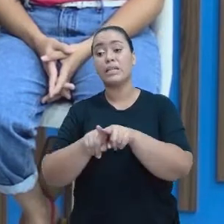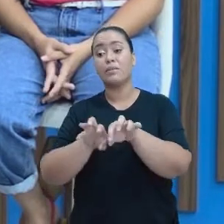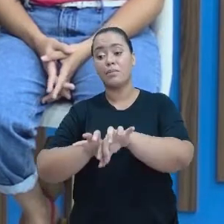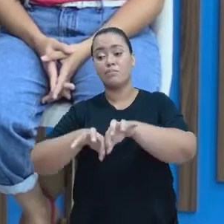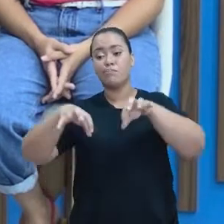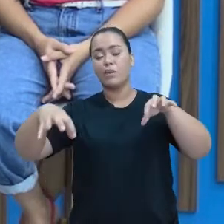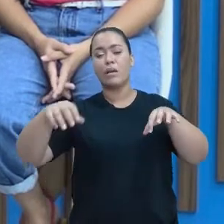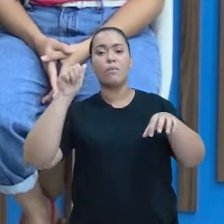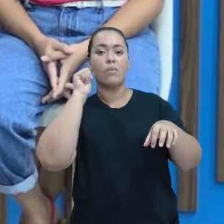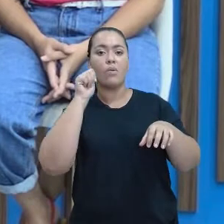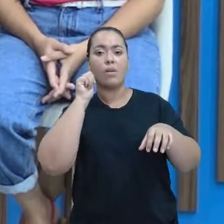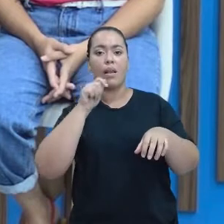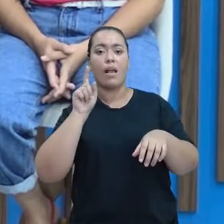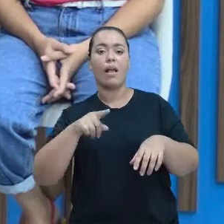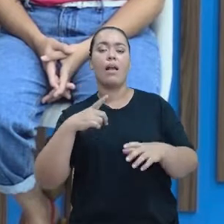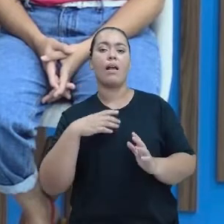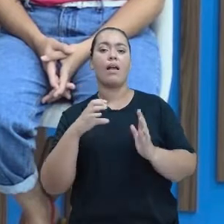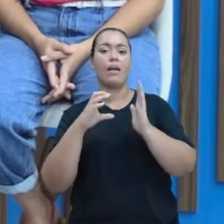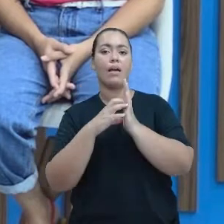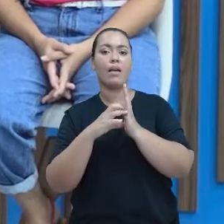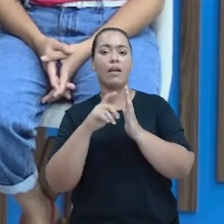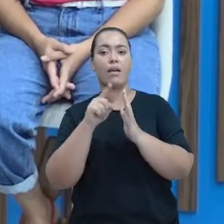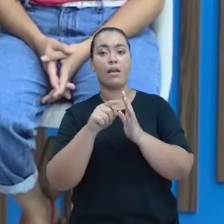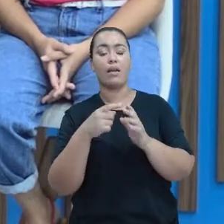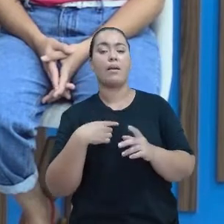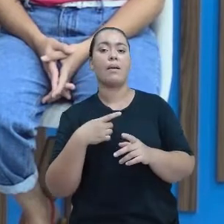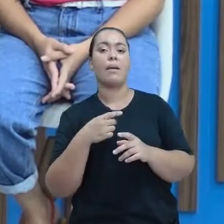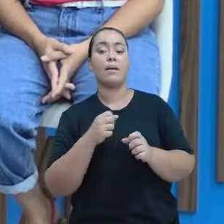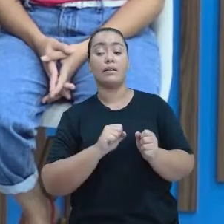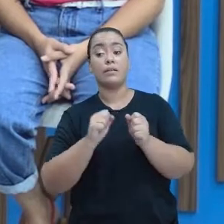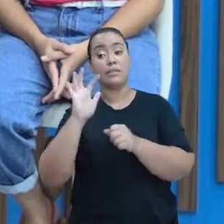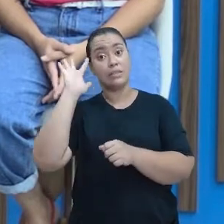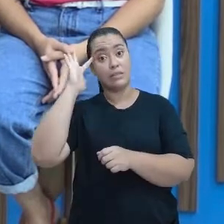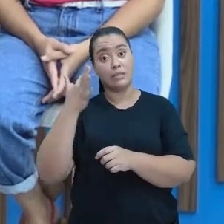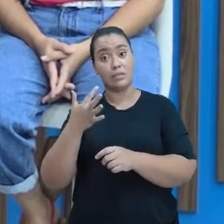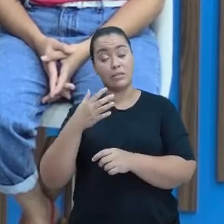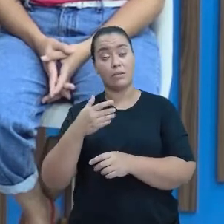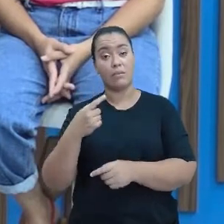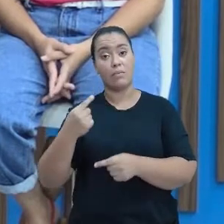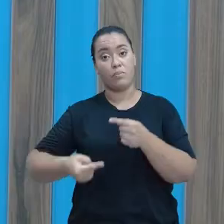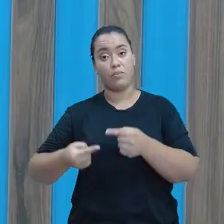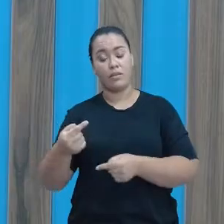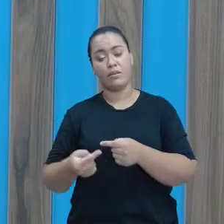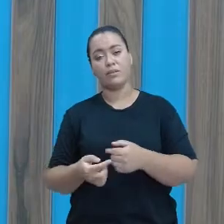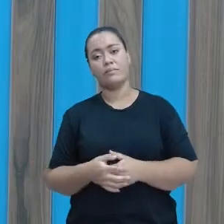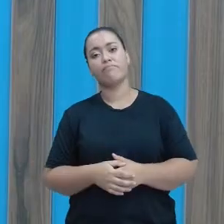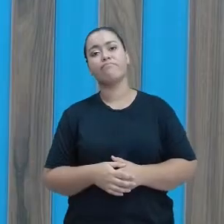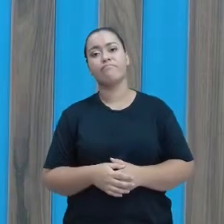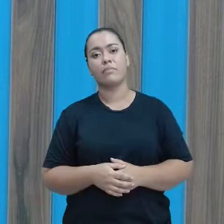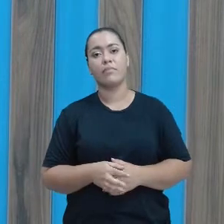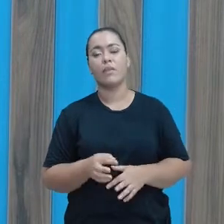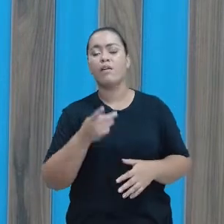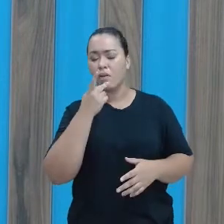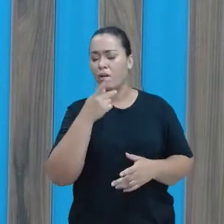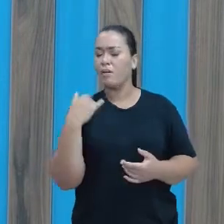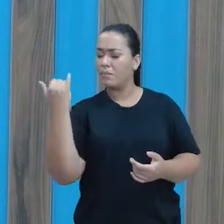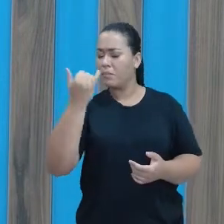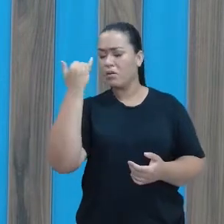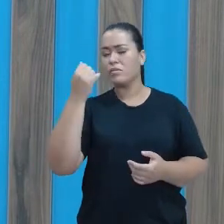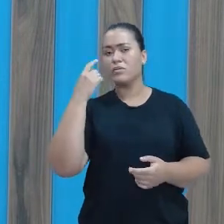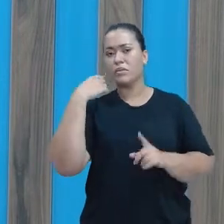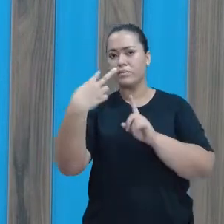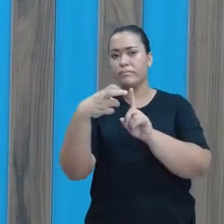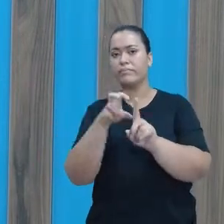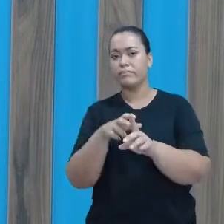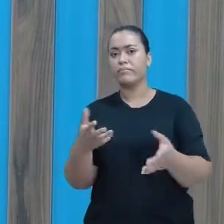mulheres aos cargos, né, de poder, de decisão política. Eu acho muito importante trazer essa dimensão, né,